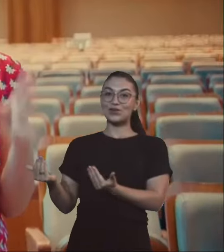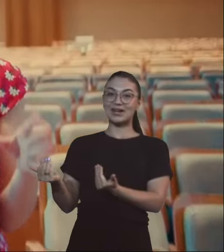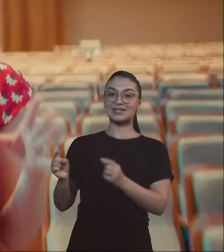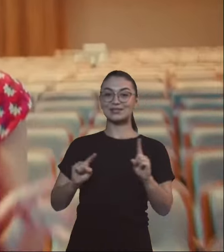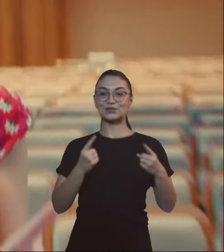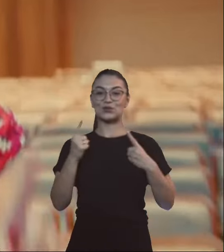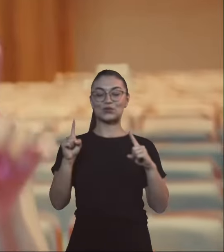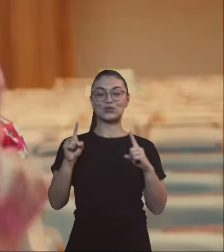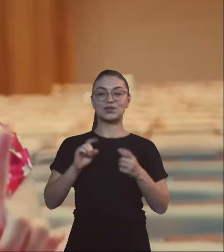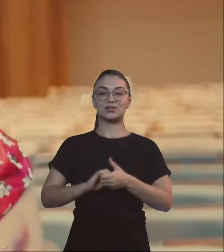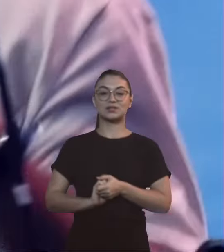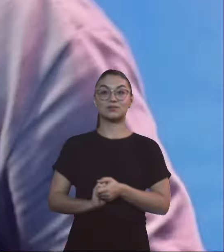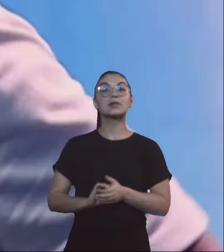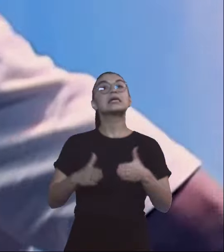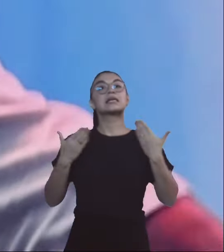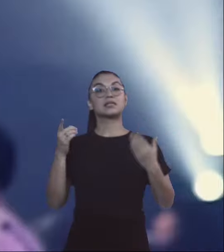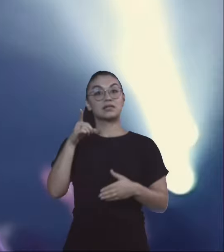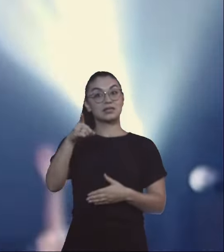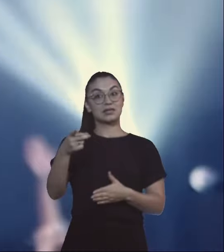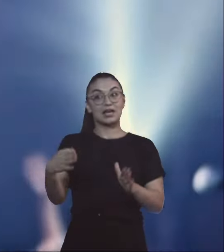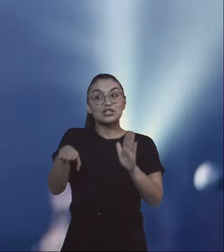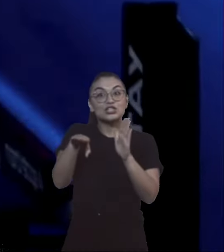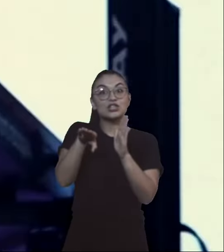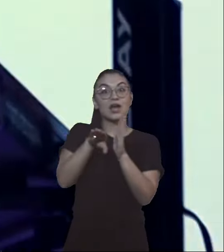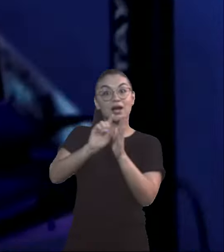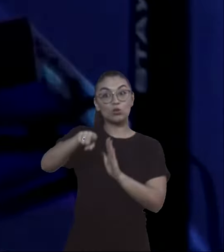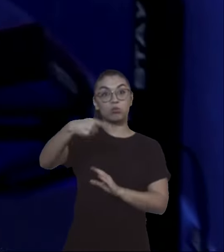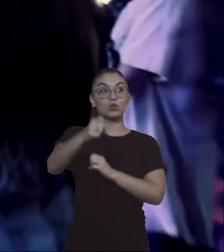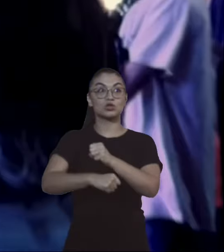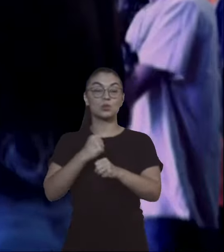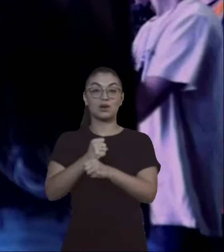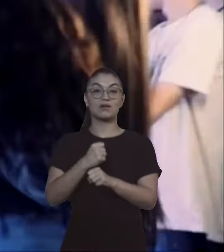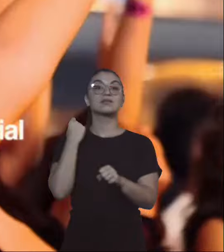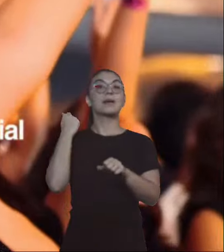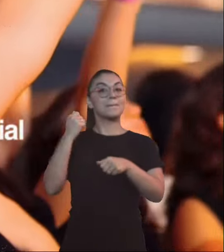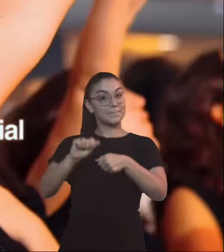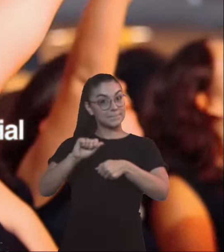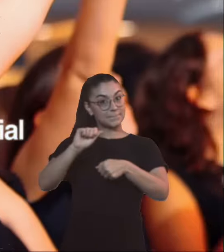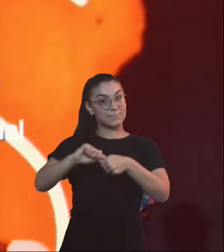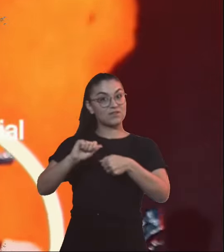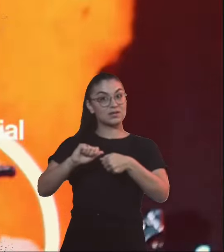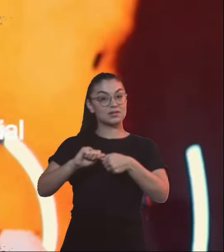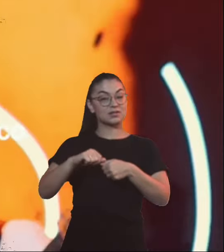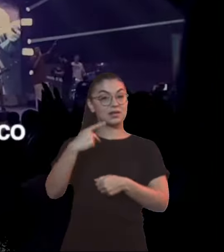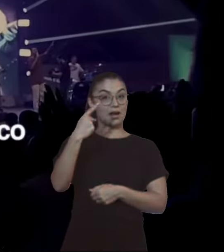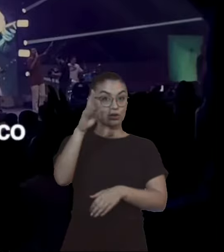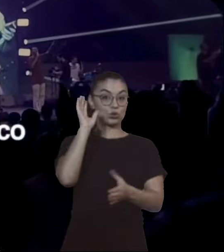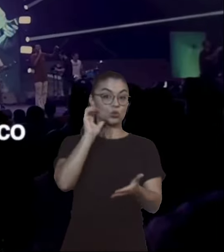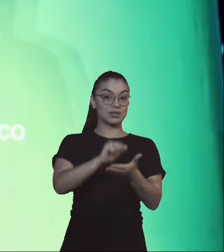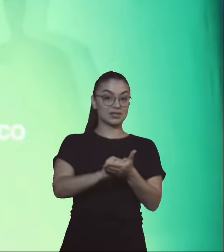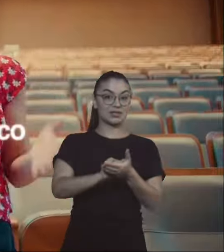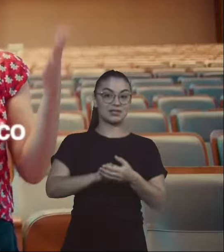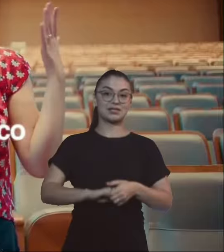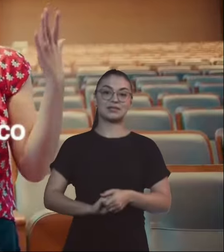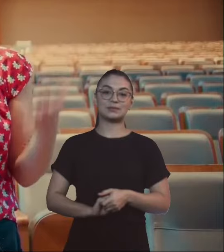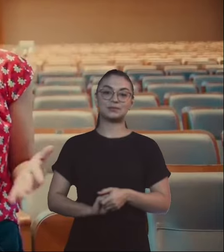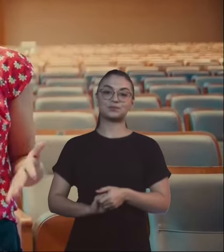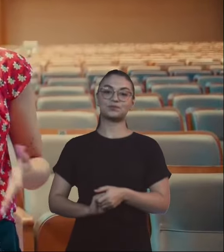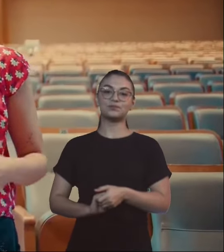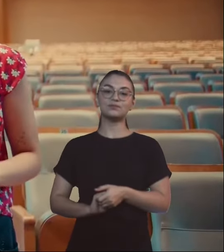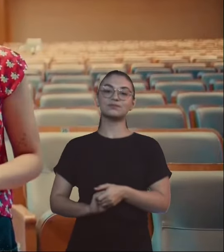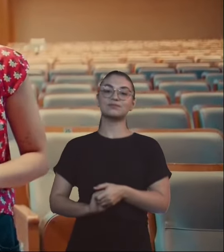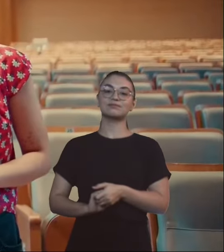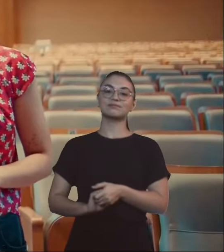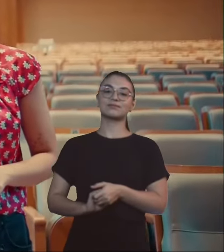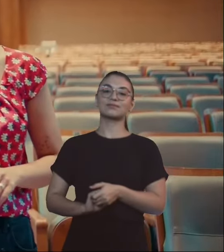a We Are One, que inclusive tá chegando a de 2026, corre lá fazer sua inscrição. Mas foi um tempo muito especial, onde a gente recebeu algo fresco e novo do